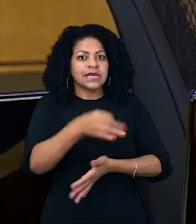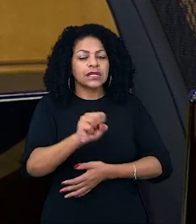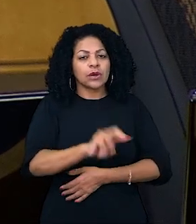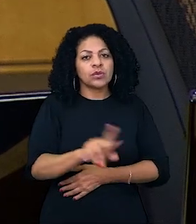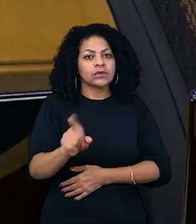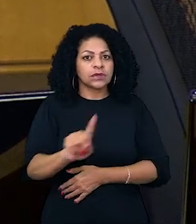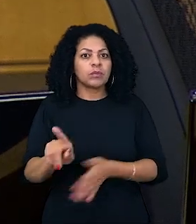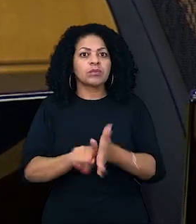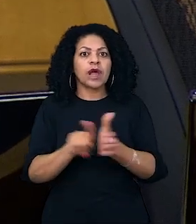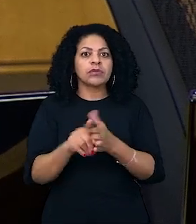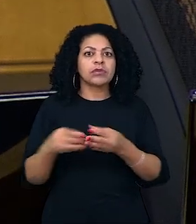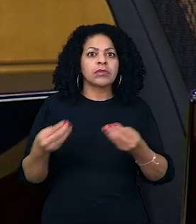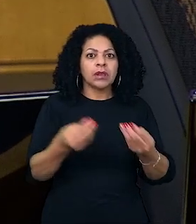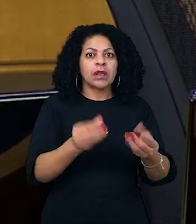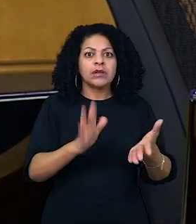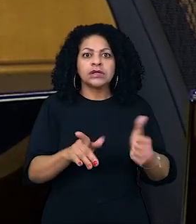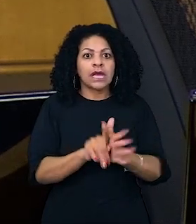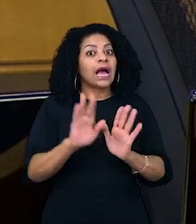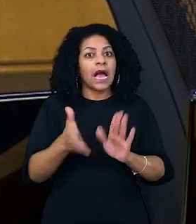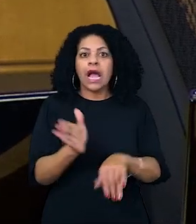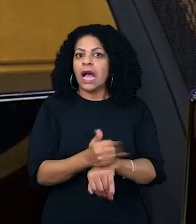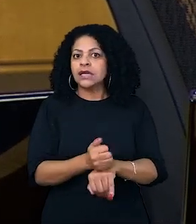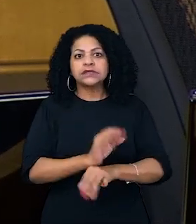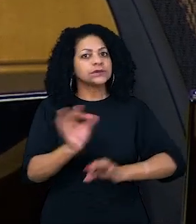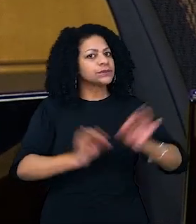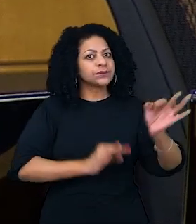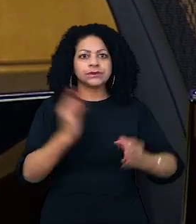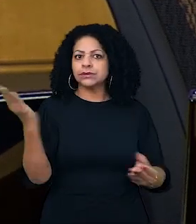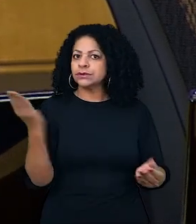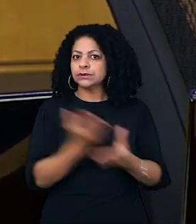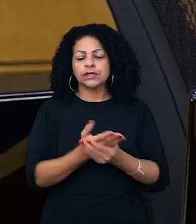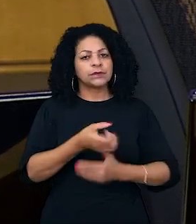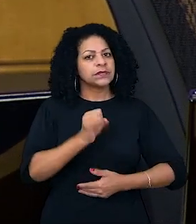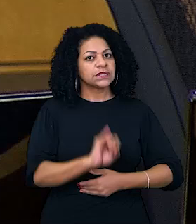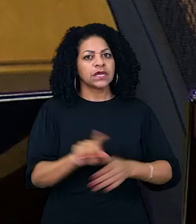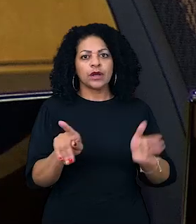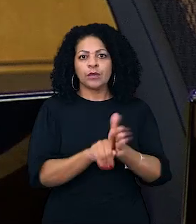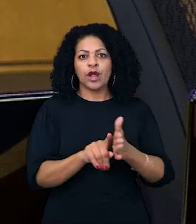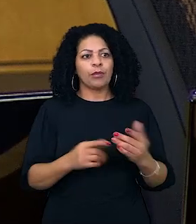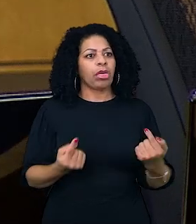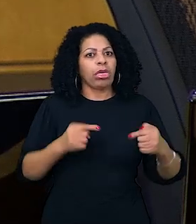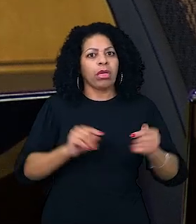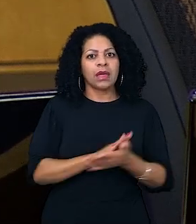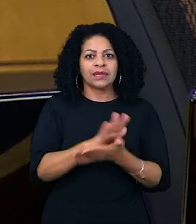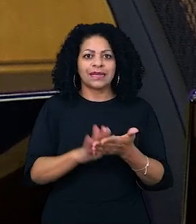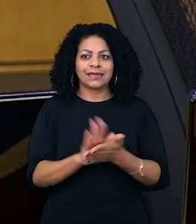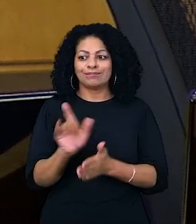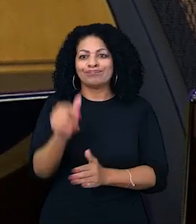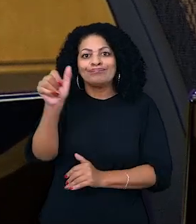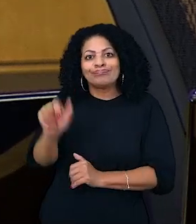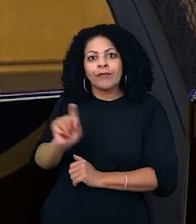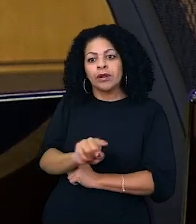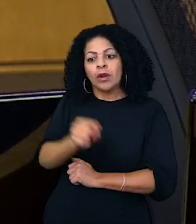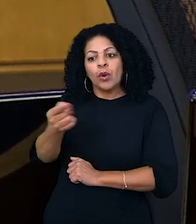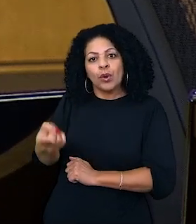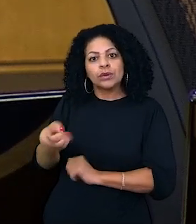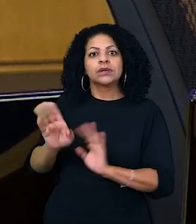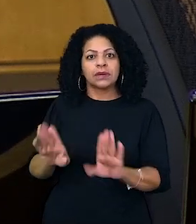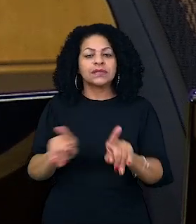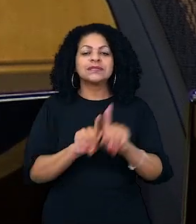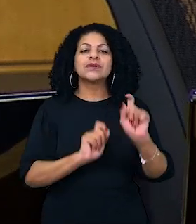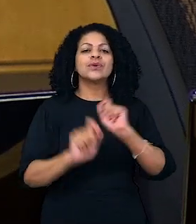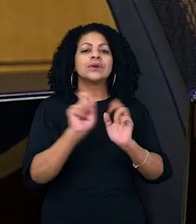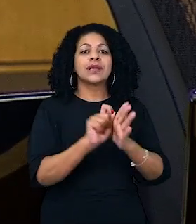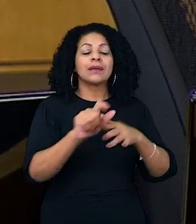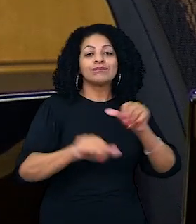gerar estabilização da demanda. Já poderia resolver o processo se não houvesse a impugnação da outra parte. Então ela não poderia